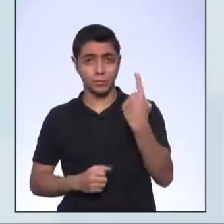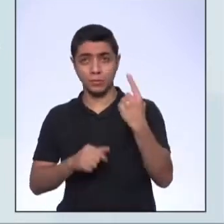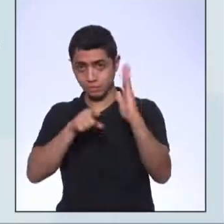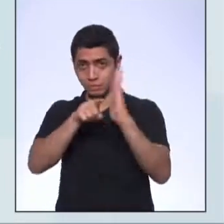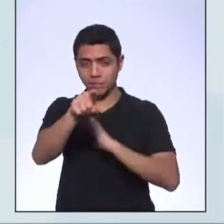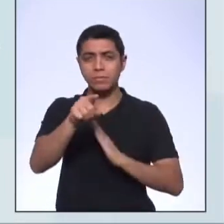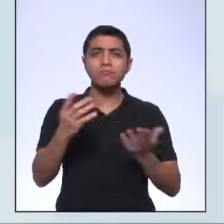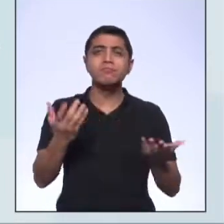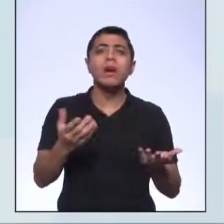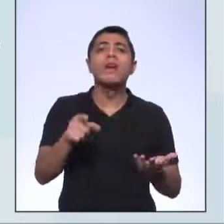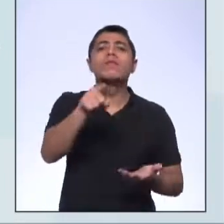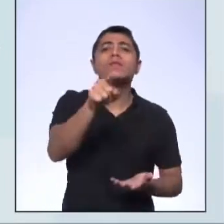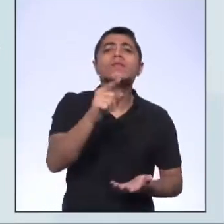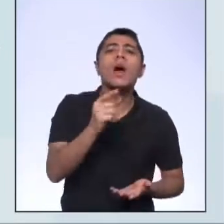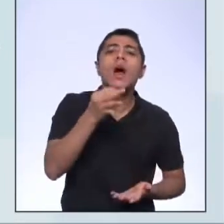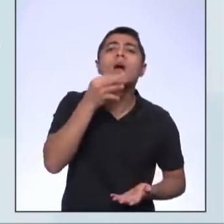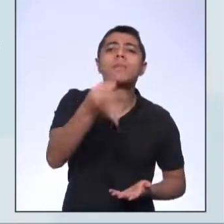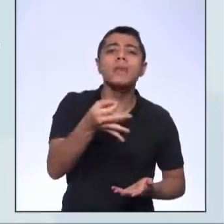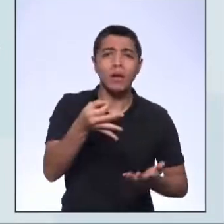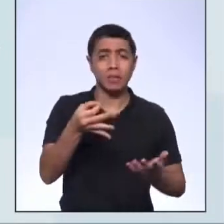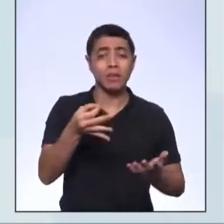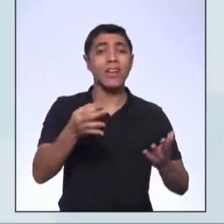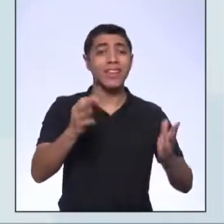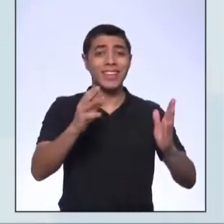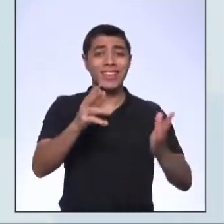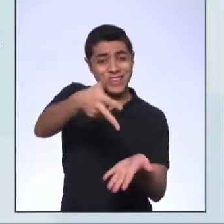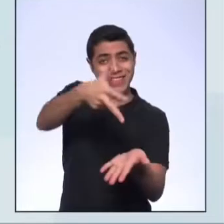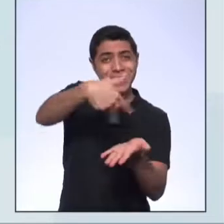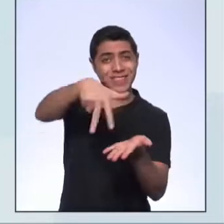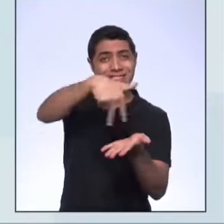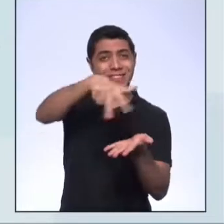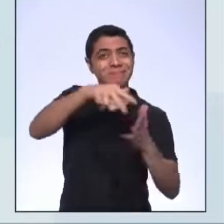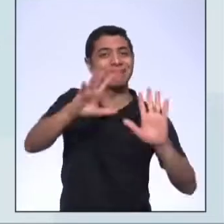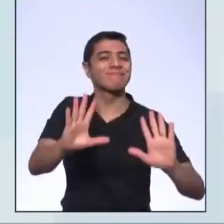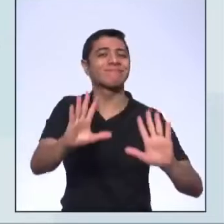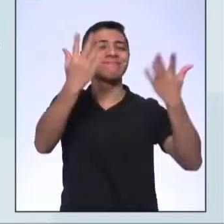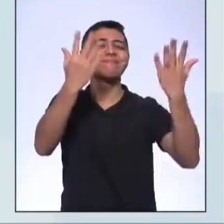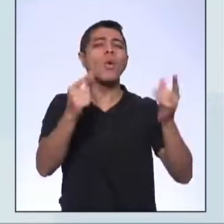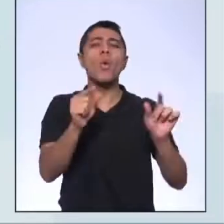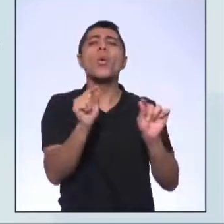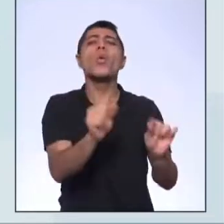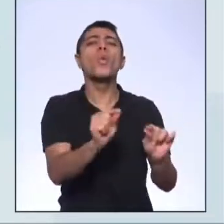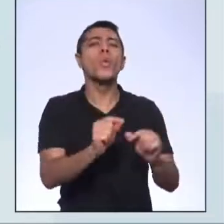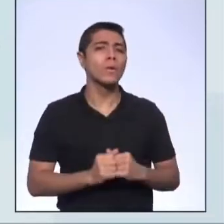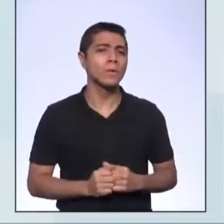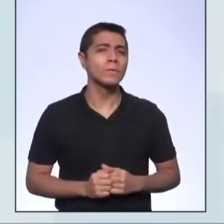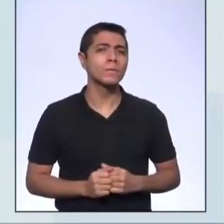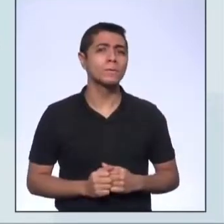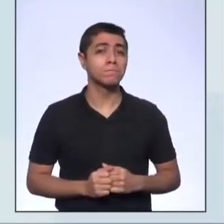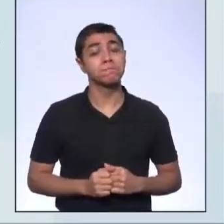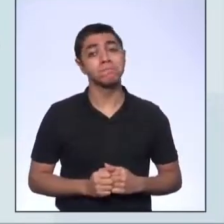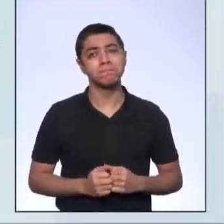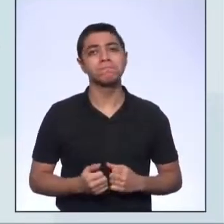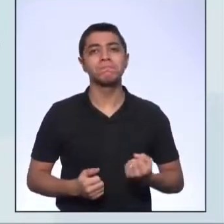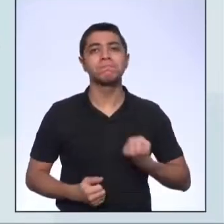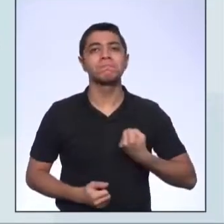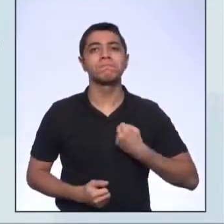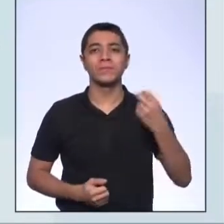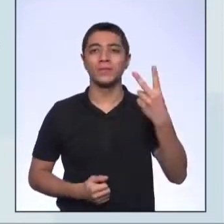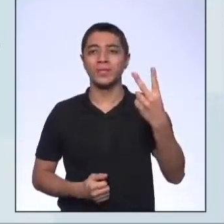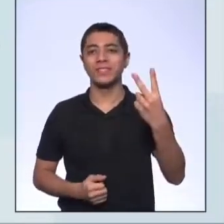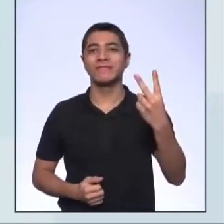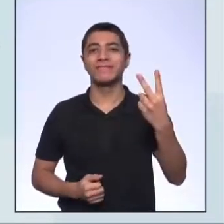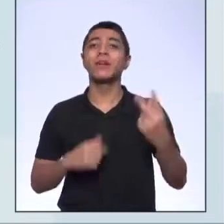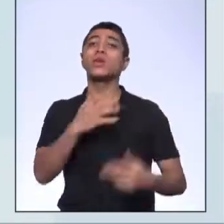gente já discutiu que a gente já viu o que que é o festival de dança Por quê que esses festivais pergunta dois fomentam a cultura